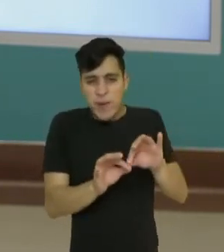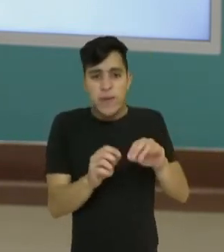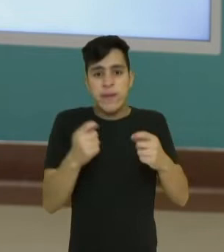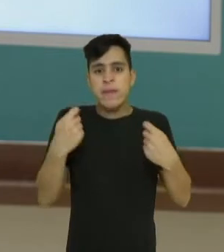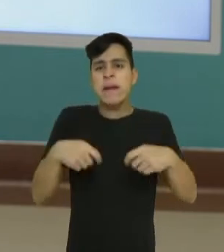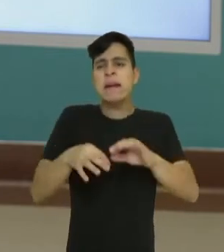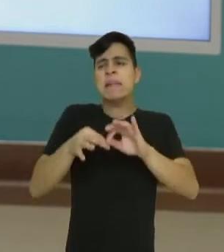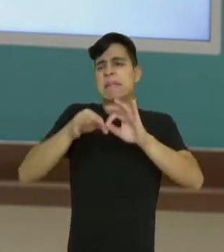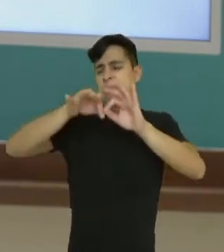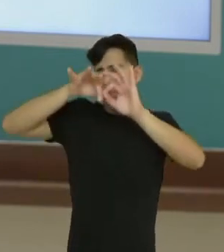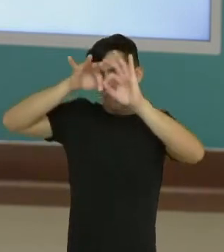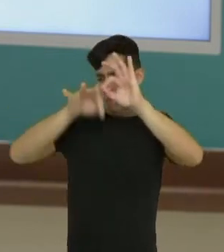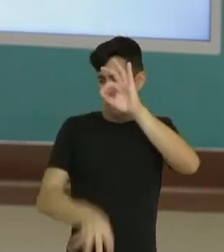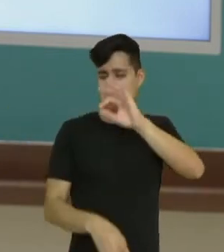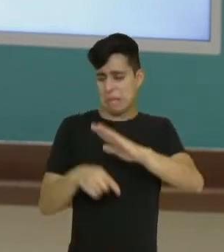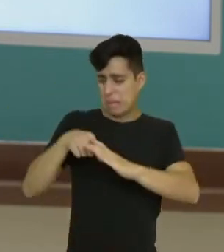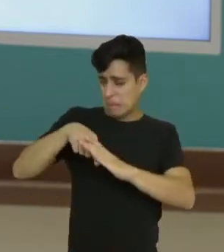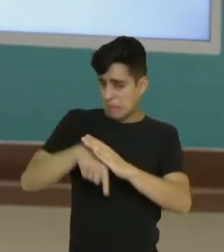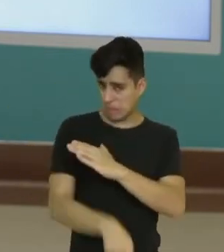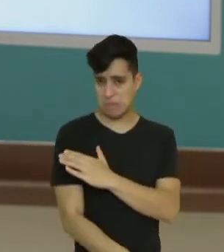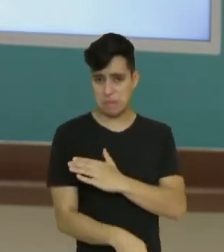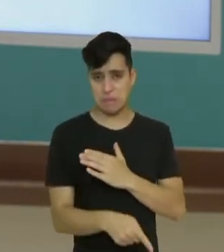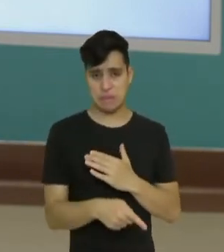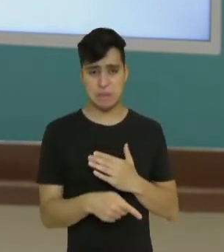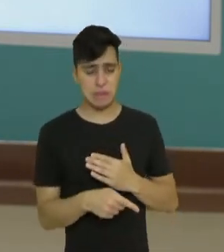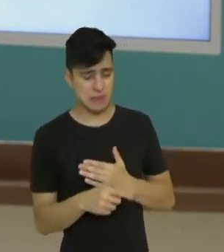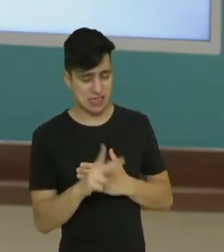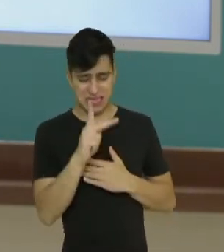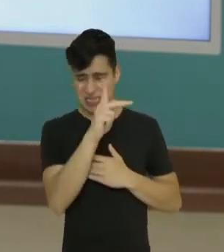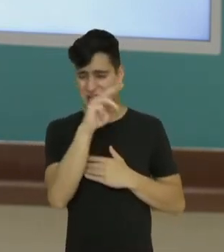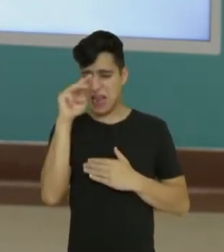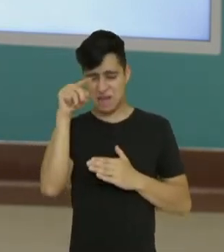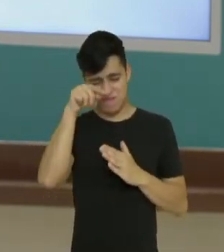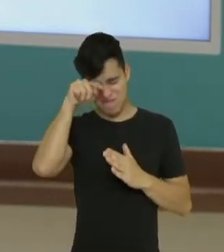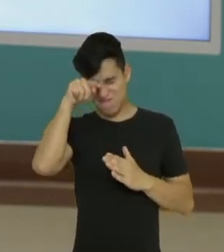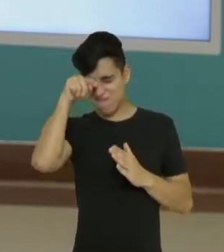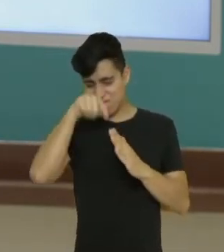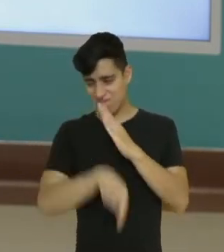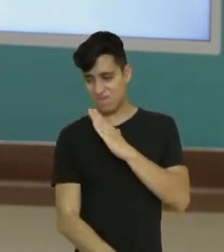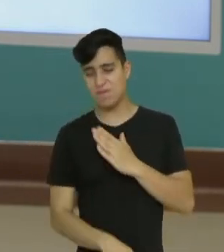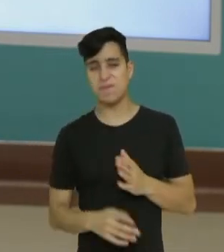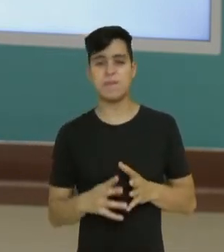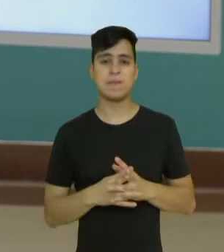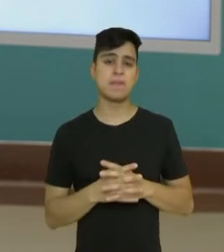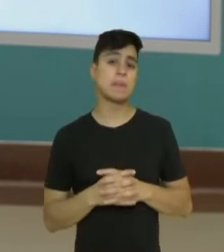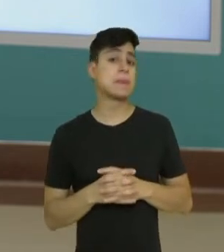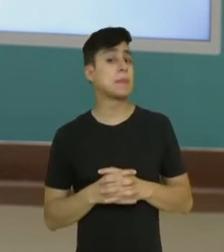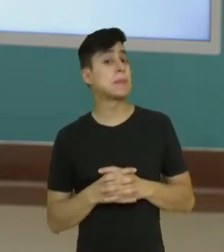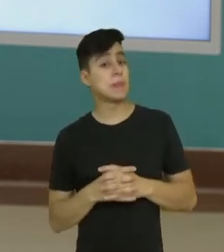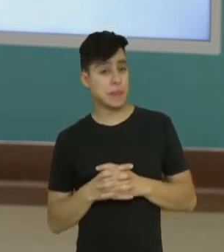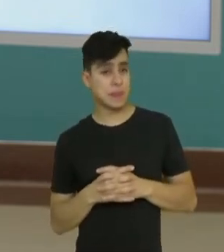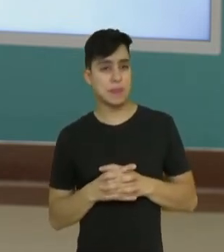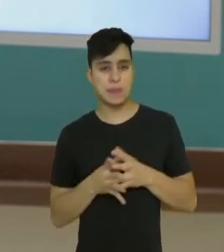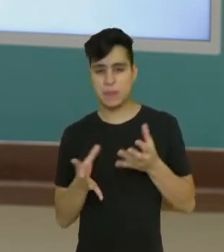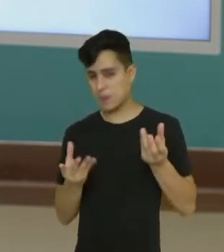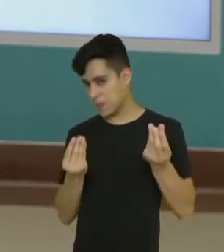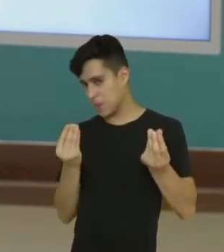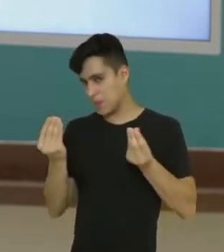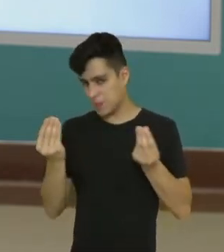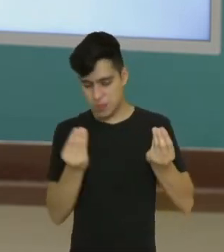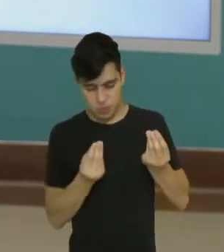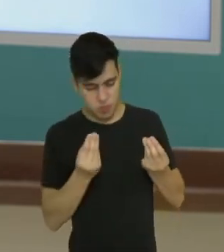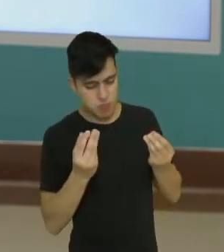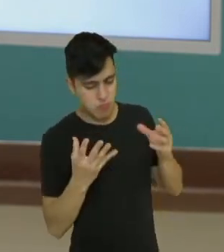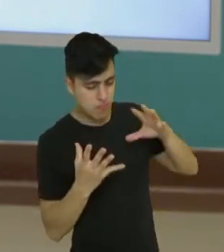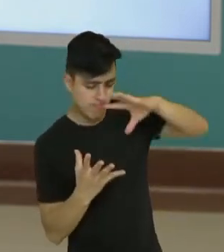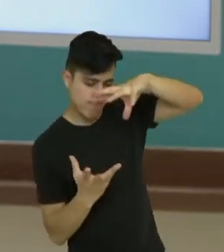ir bem profundamente. Metros, quilômetros abaixo da Terra. Será? Então, como será que é o nosso